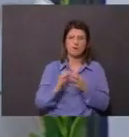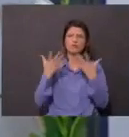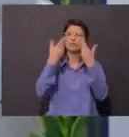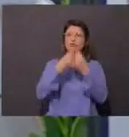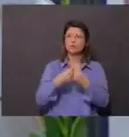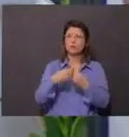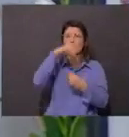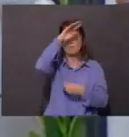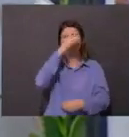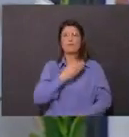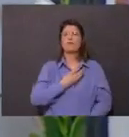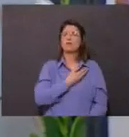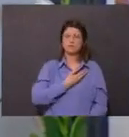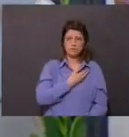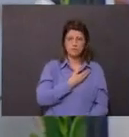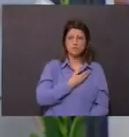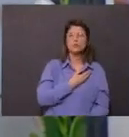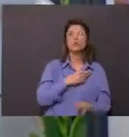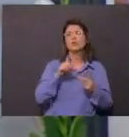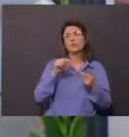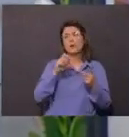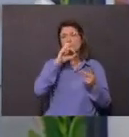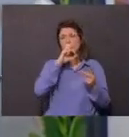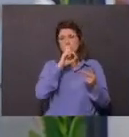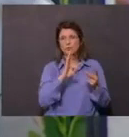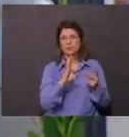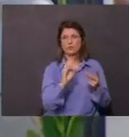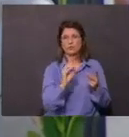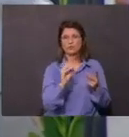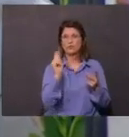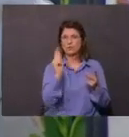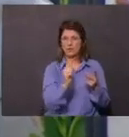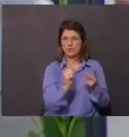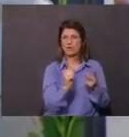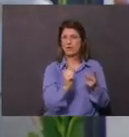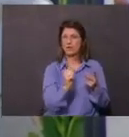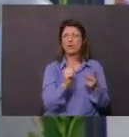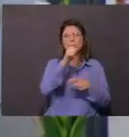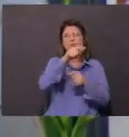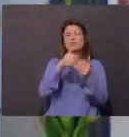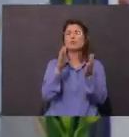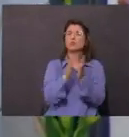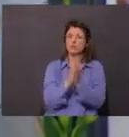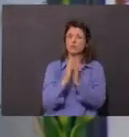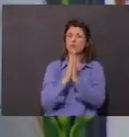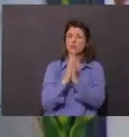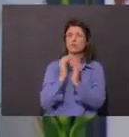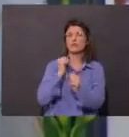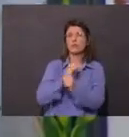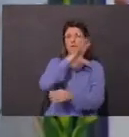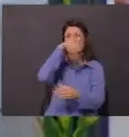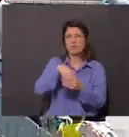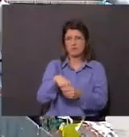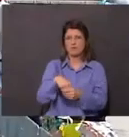nosso Papa Francisco, nosso Bispo José, todos aqueles que estão ao serviço do vosso